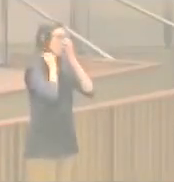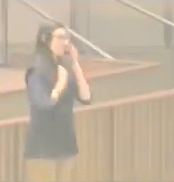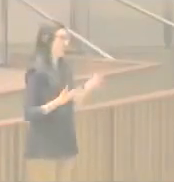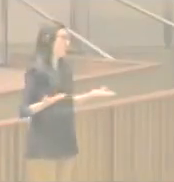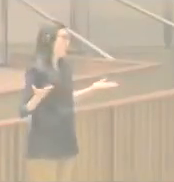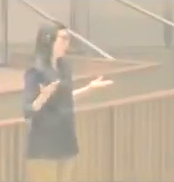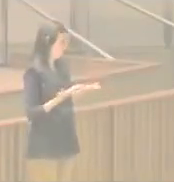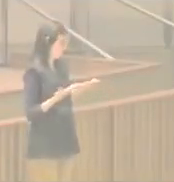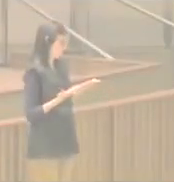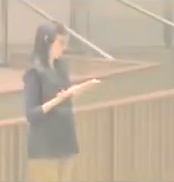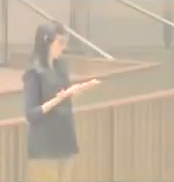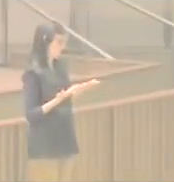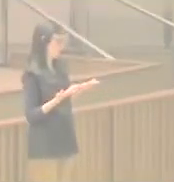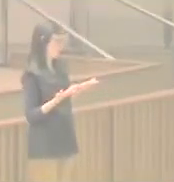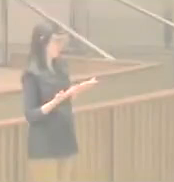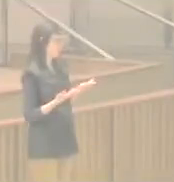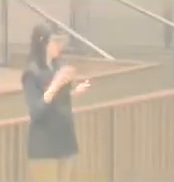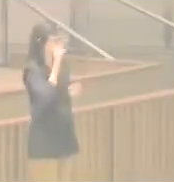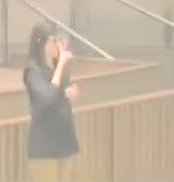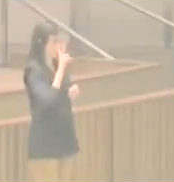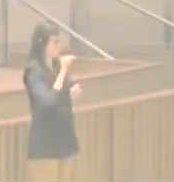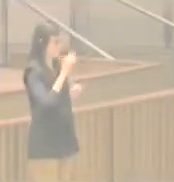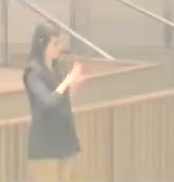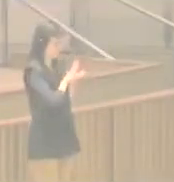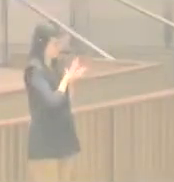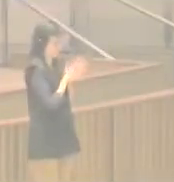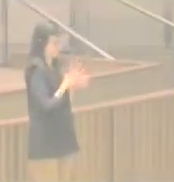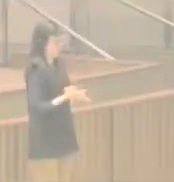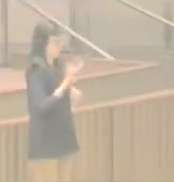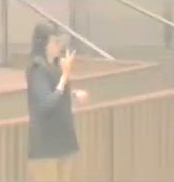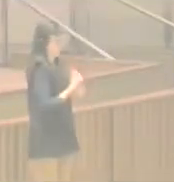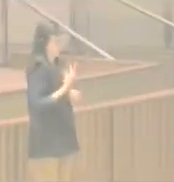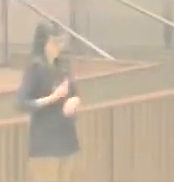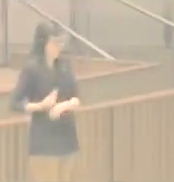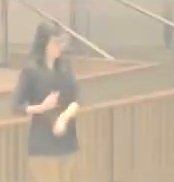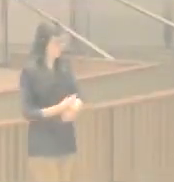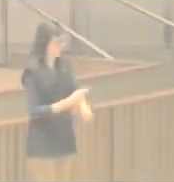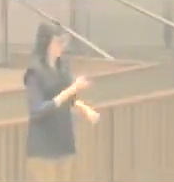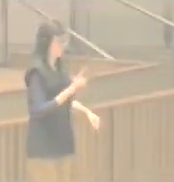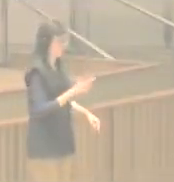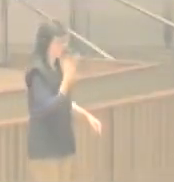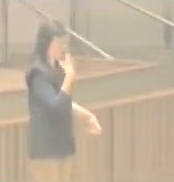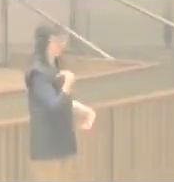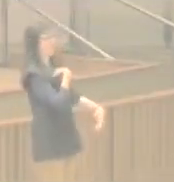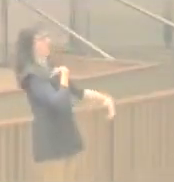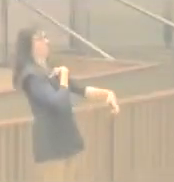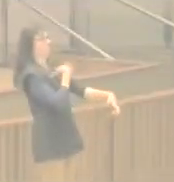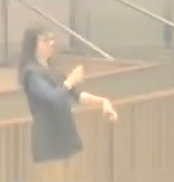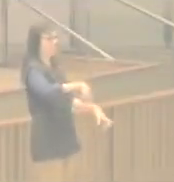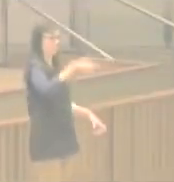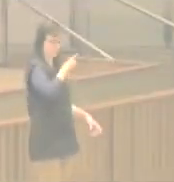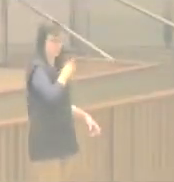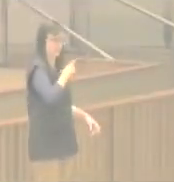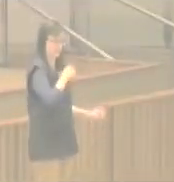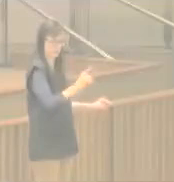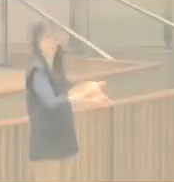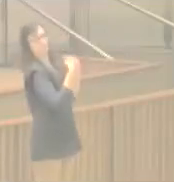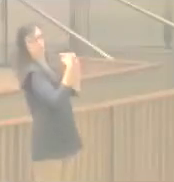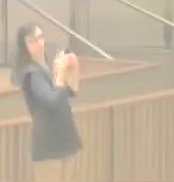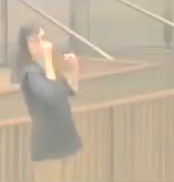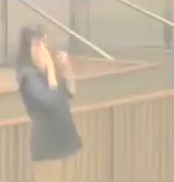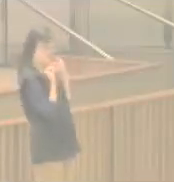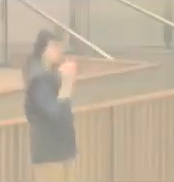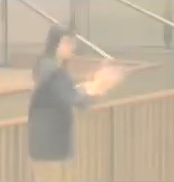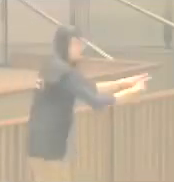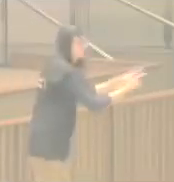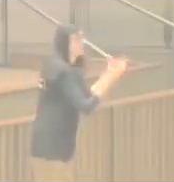Hoje, o Senhor vai destruir fortalezas espirituais que atacam a vida de pessoas aqui. Hoje